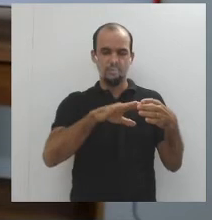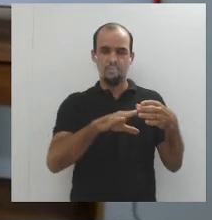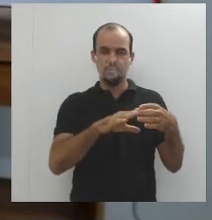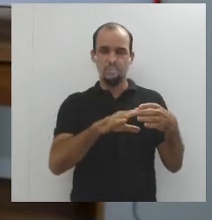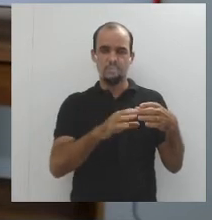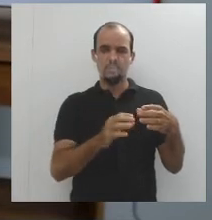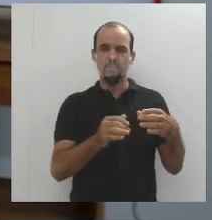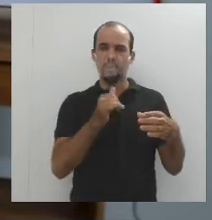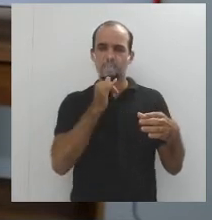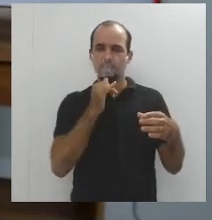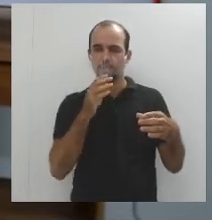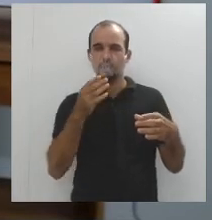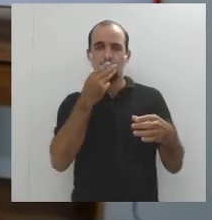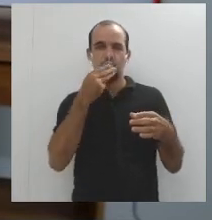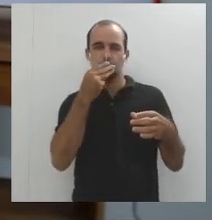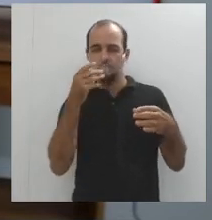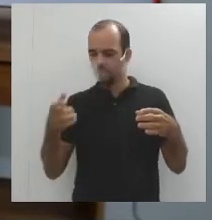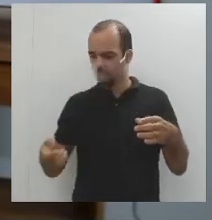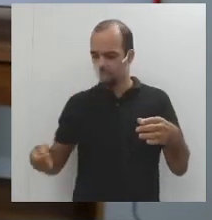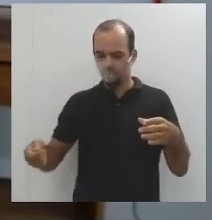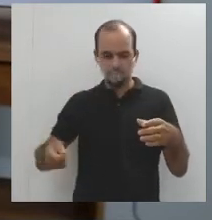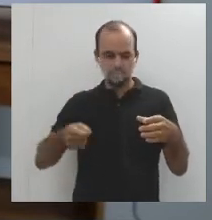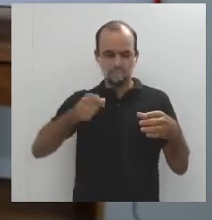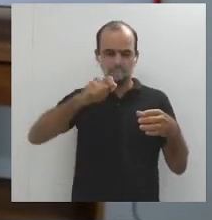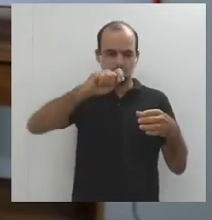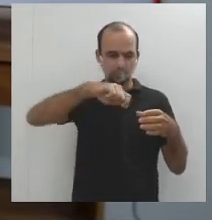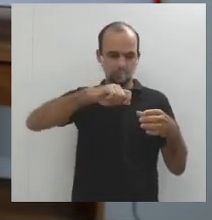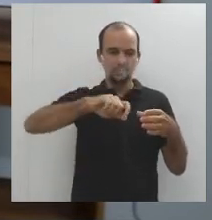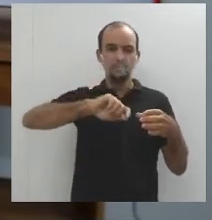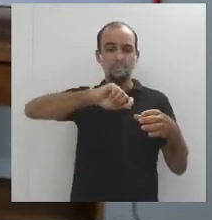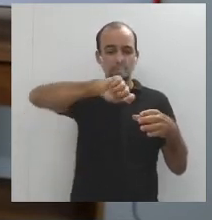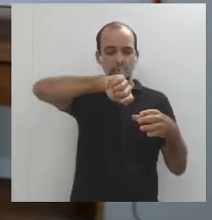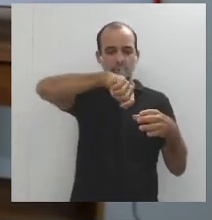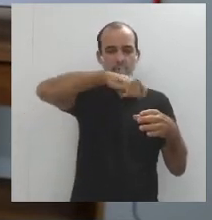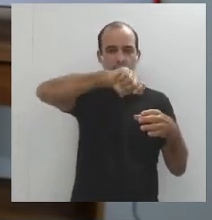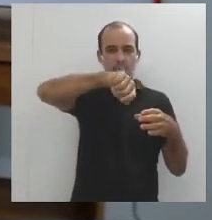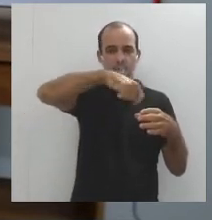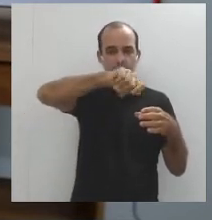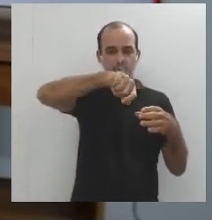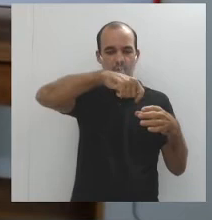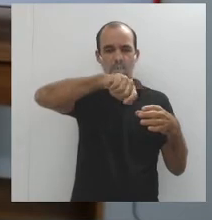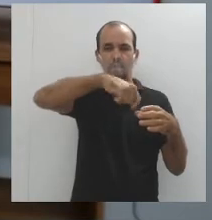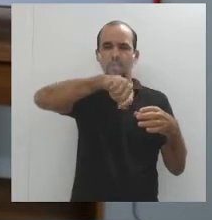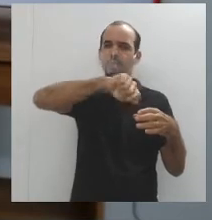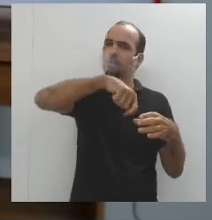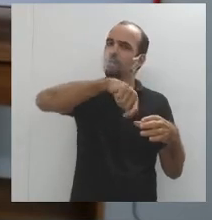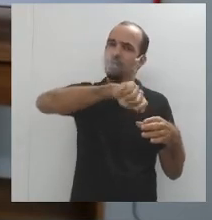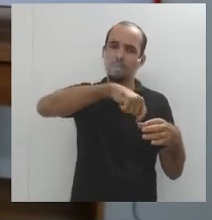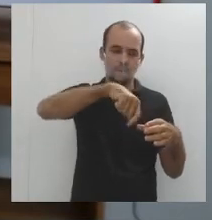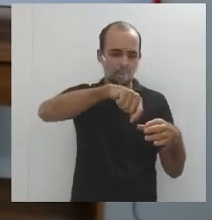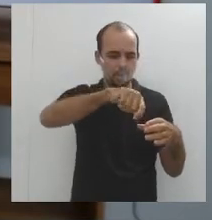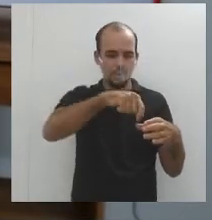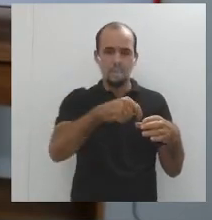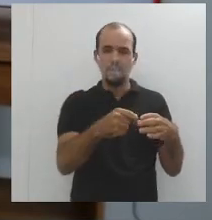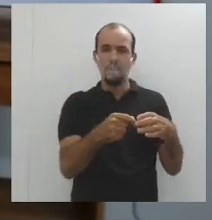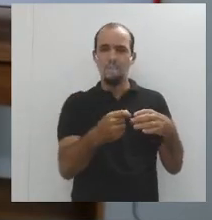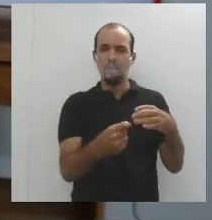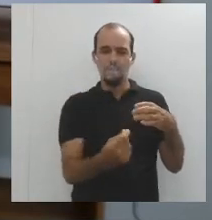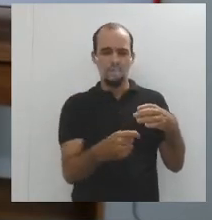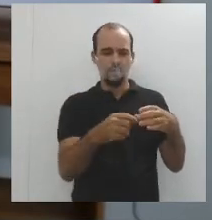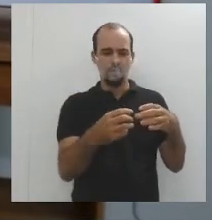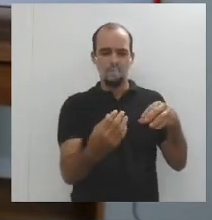açúcar nela. Quando você coloca açúcar e mistura, a água fica também misturada. Ou